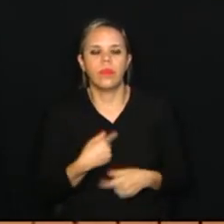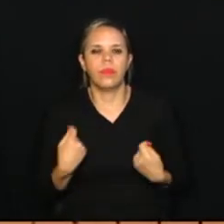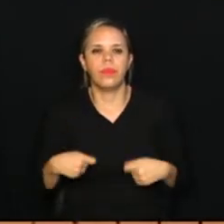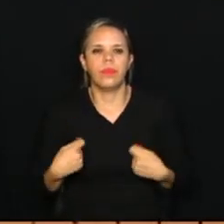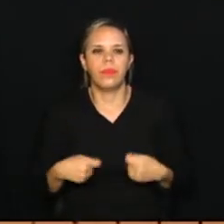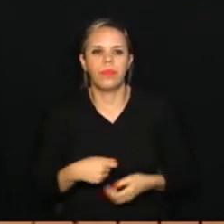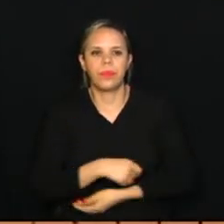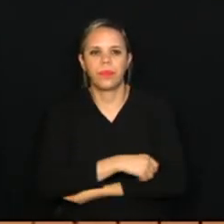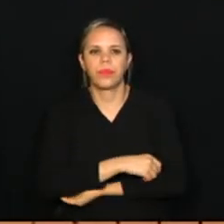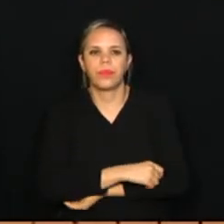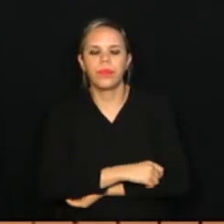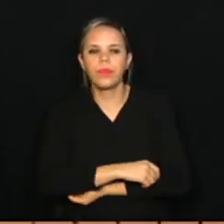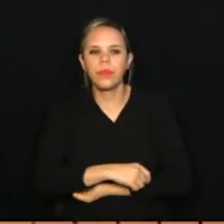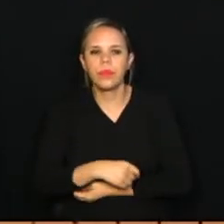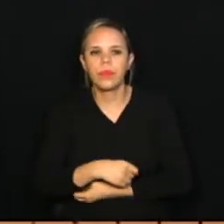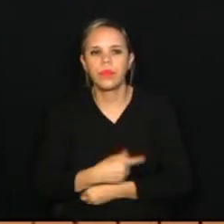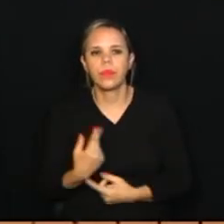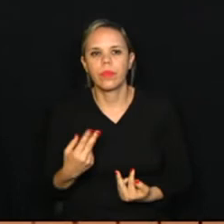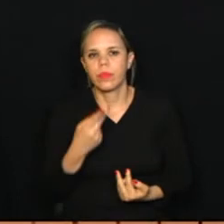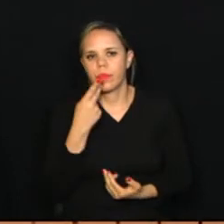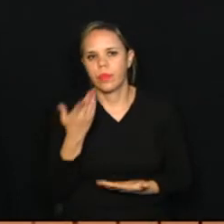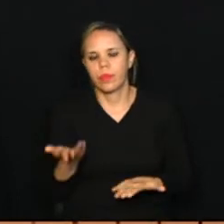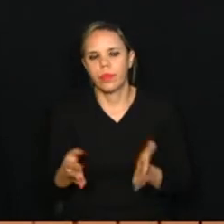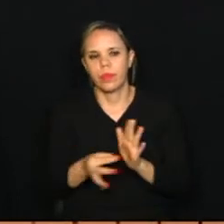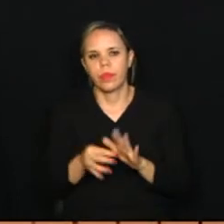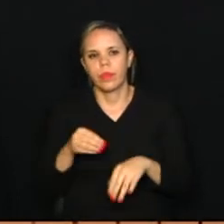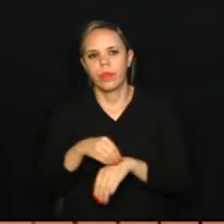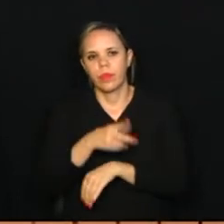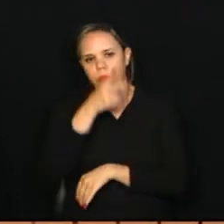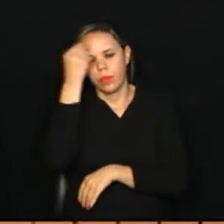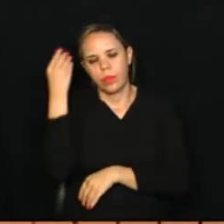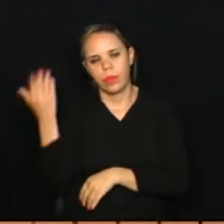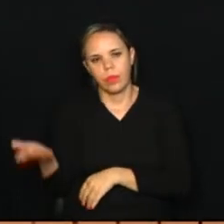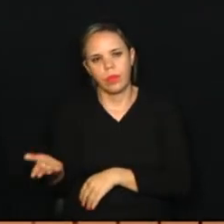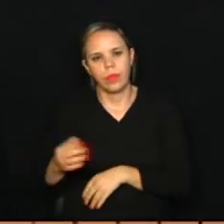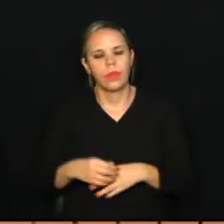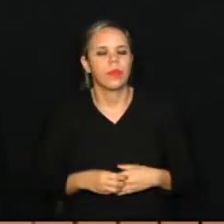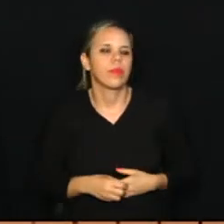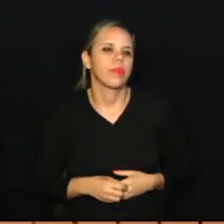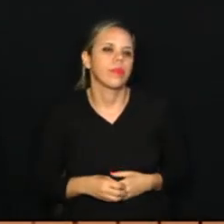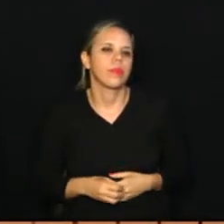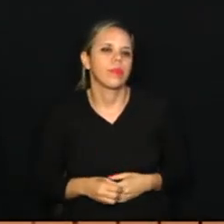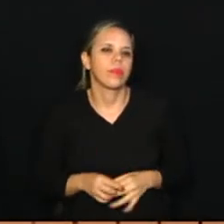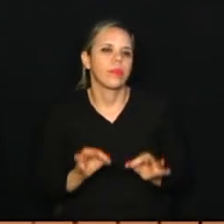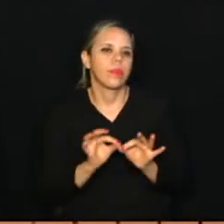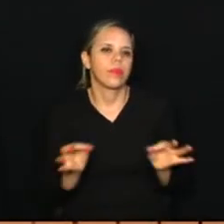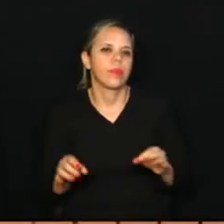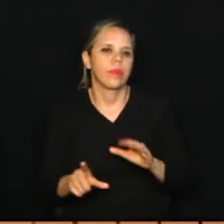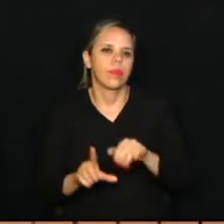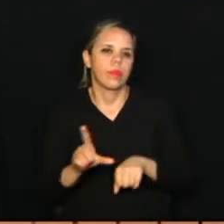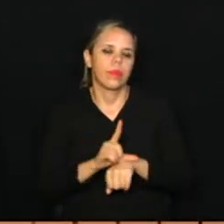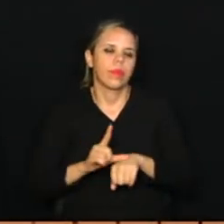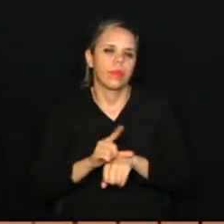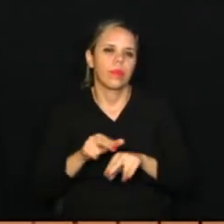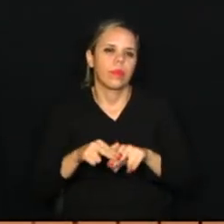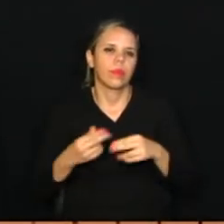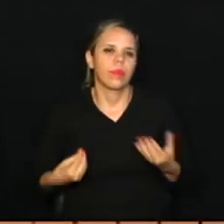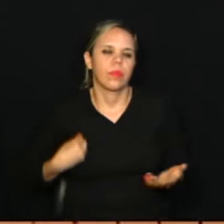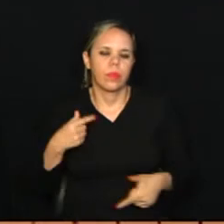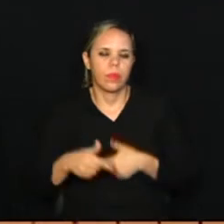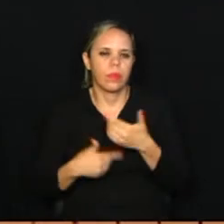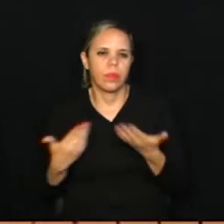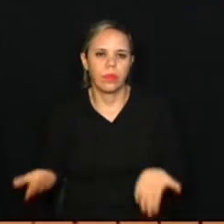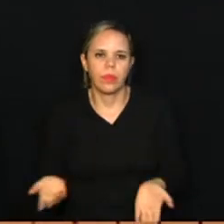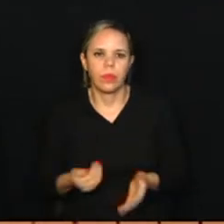precisa, como eu próprio já coloquei várias vezes para o prefeito Dário Saad, simplificar a legislação. É por isso que nós estamos trabalhando